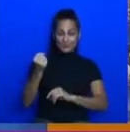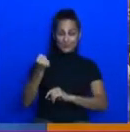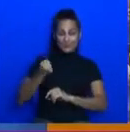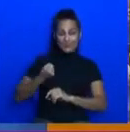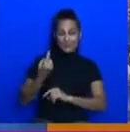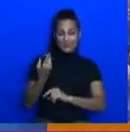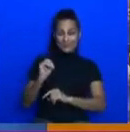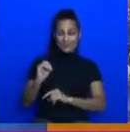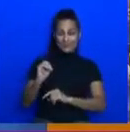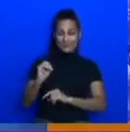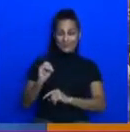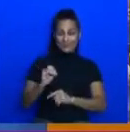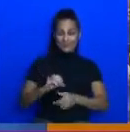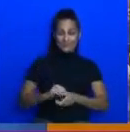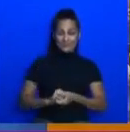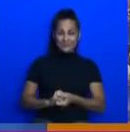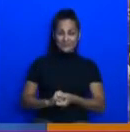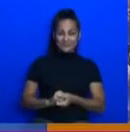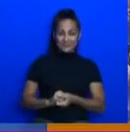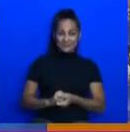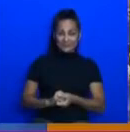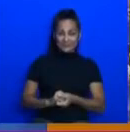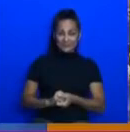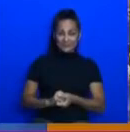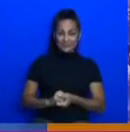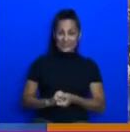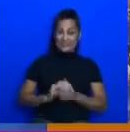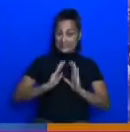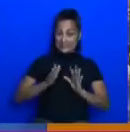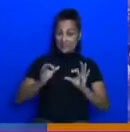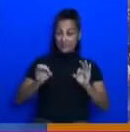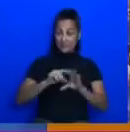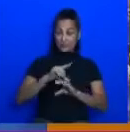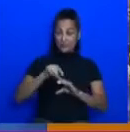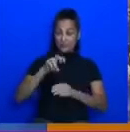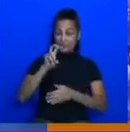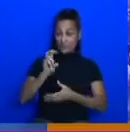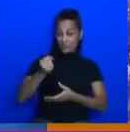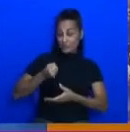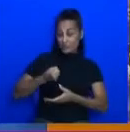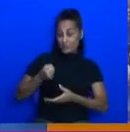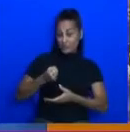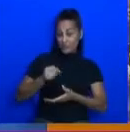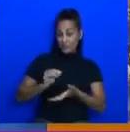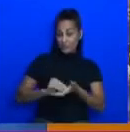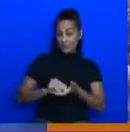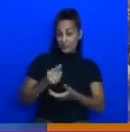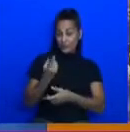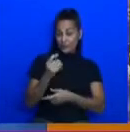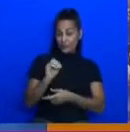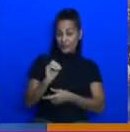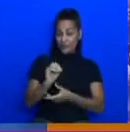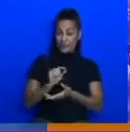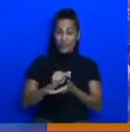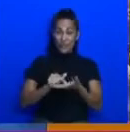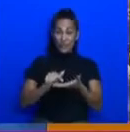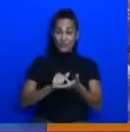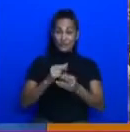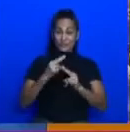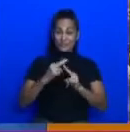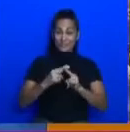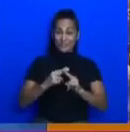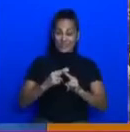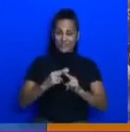branca, 10. Branca, número 10. Já foram sorteados 5 números, faltam 10.